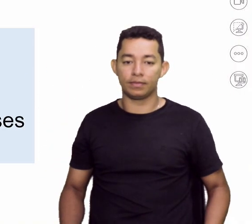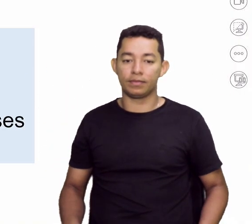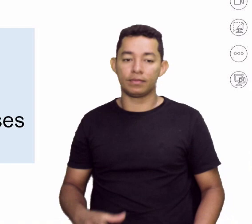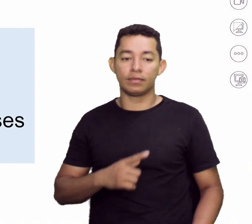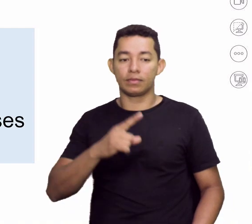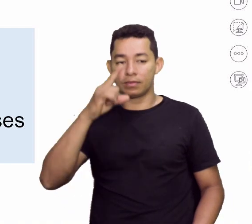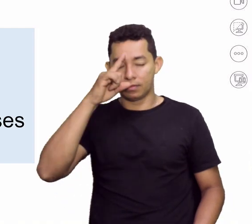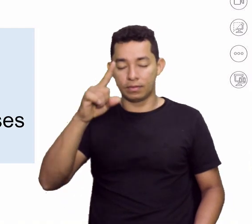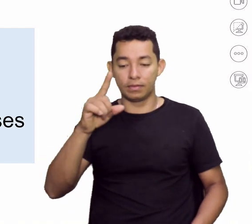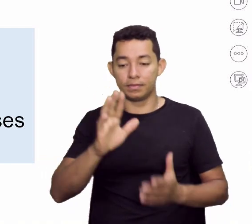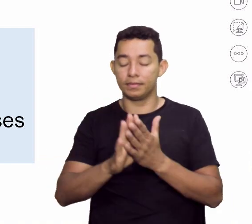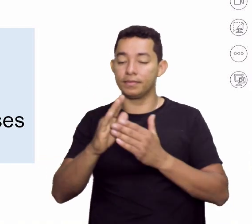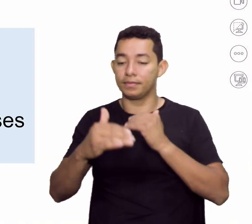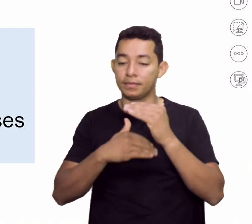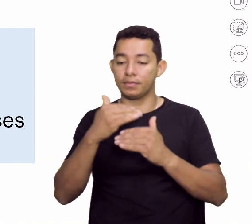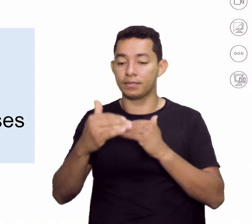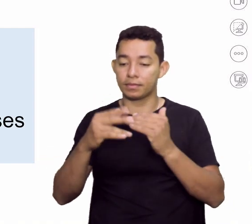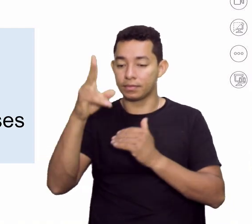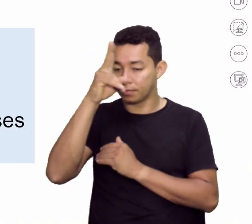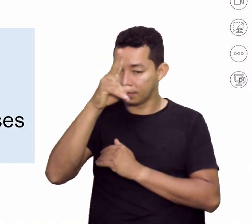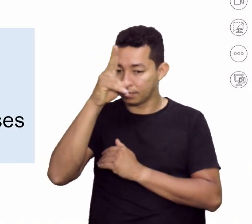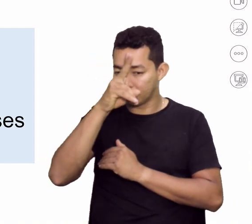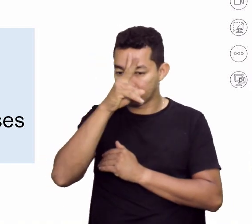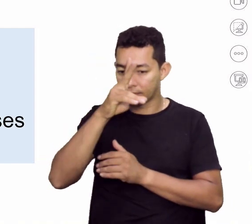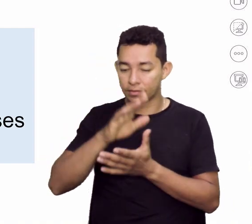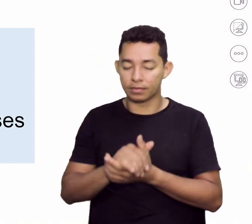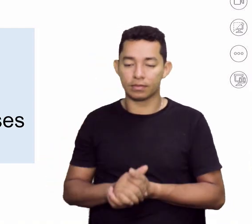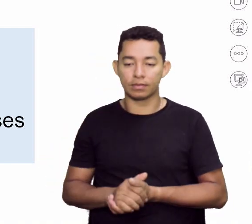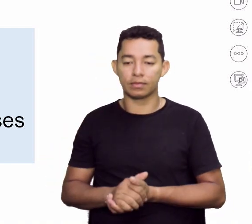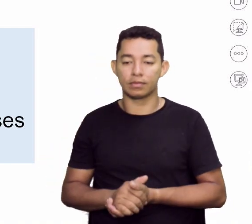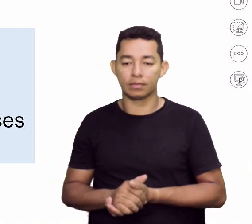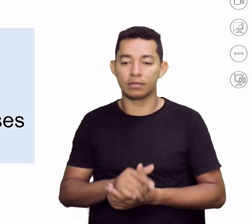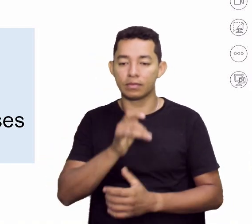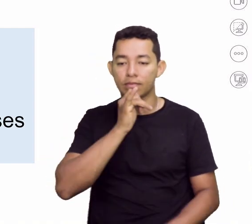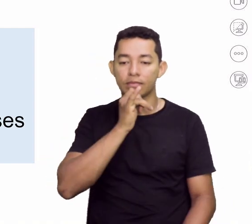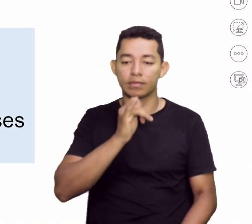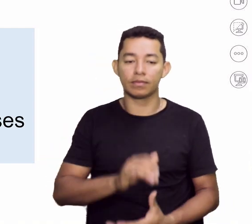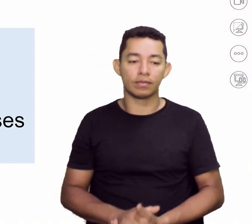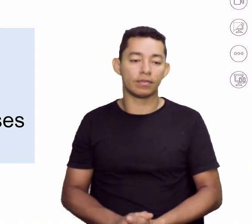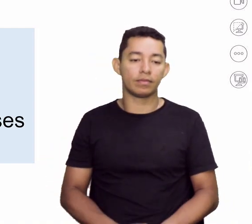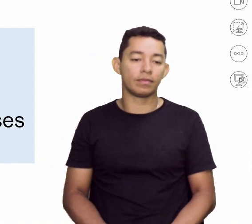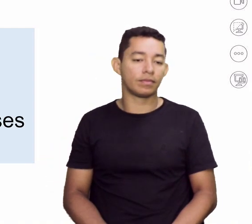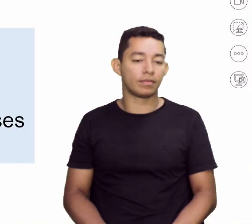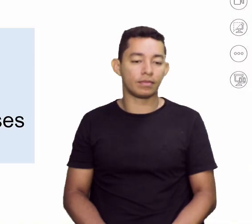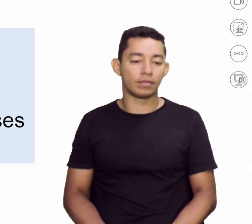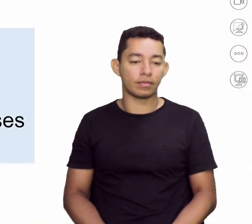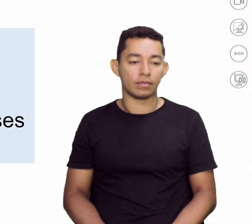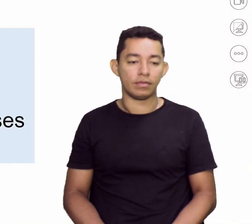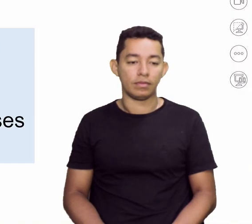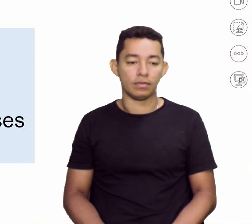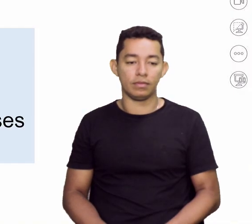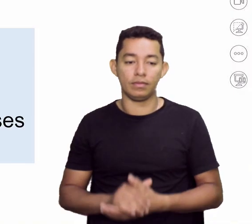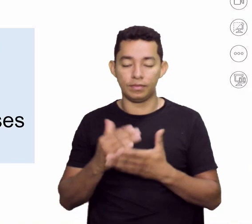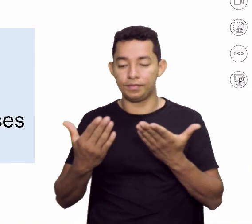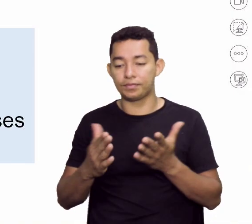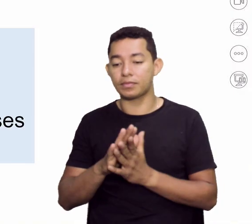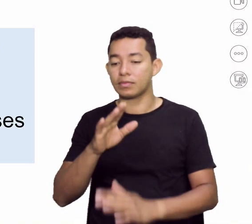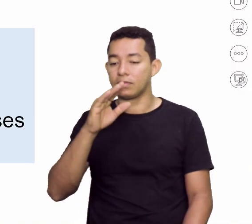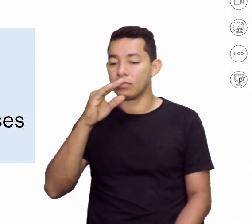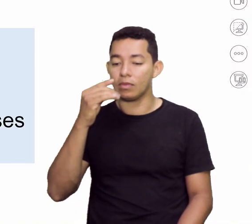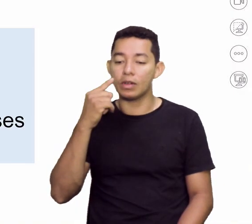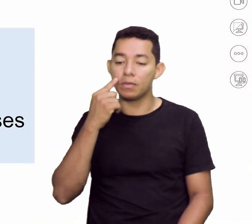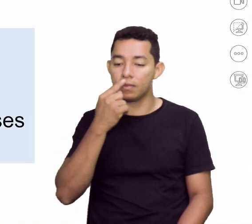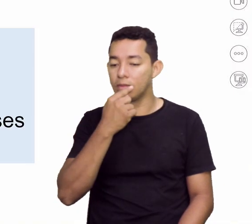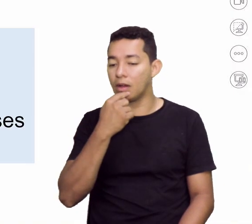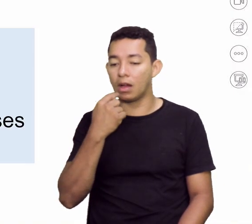era construído as histórias com os hieróglifos. Por exemplo, uma boca poderia